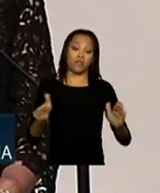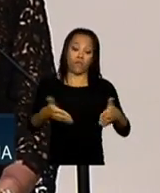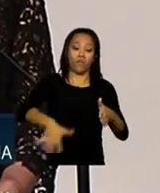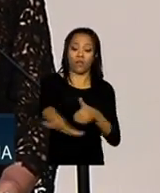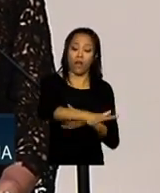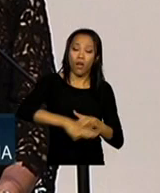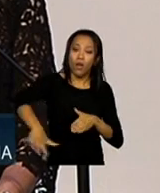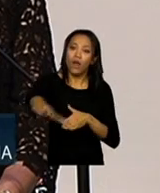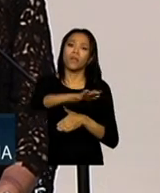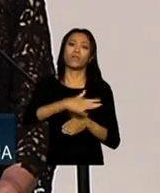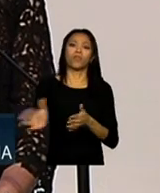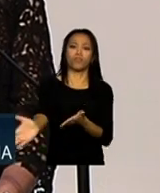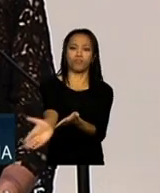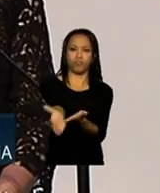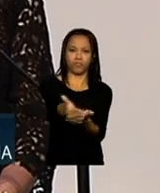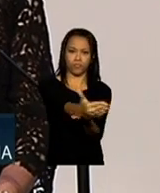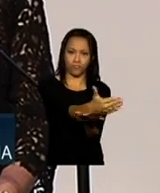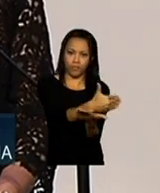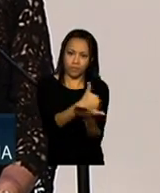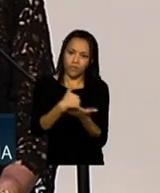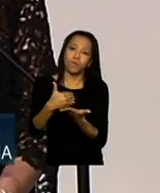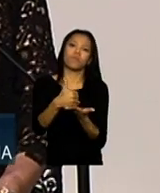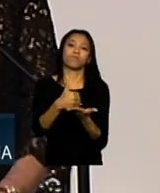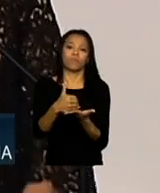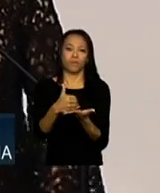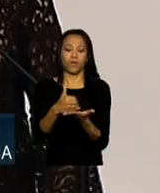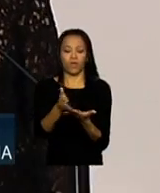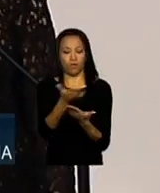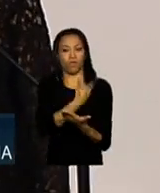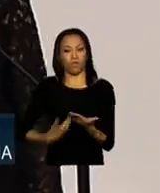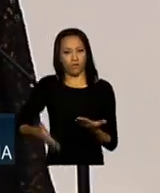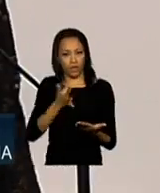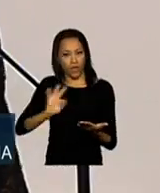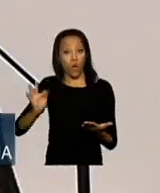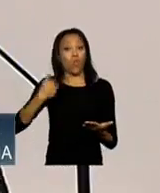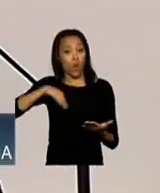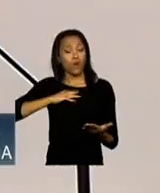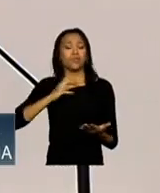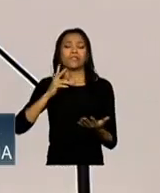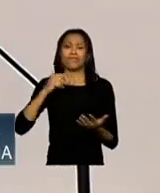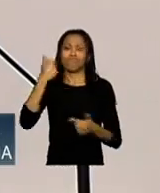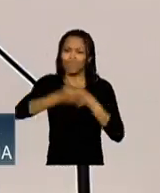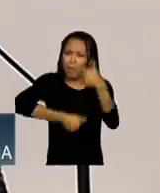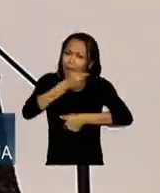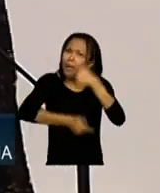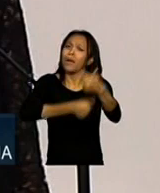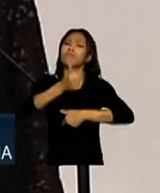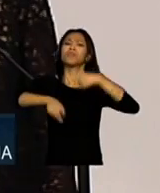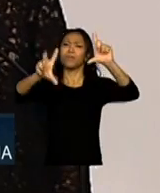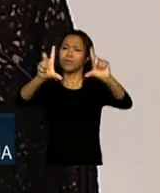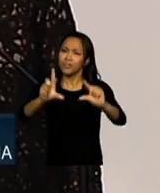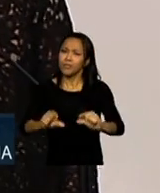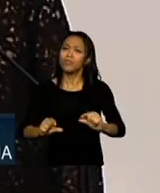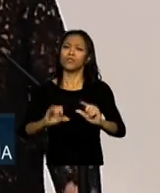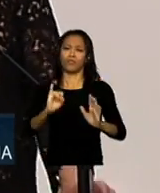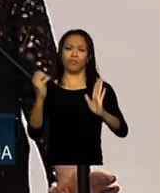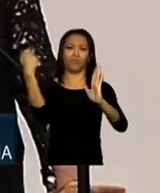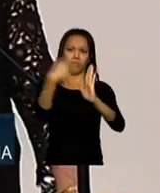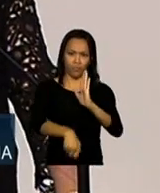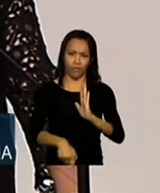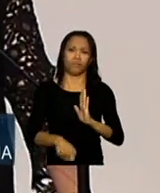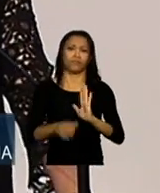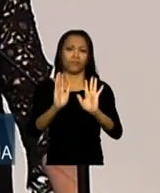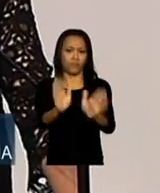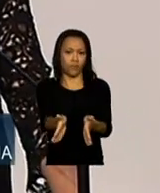produtivo recolheria ao governo federal. Fizemos muito para reduzir e racionalizar a carga tributária,